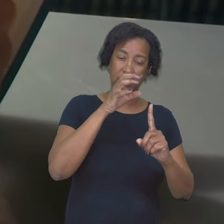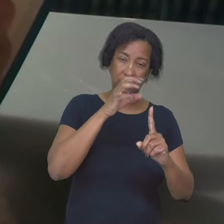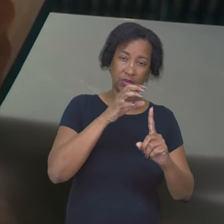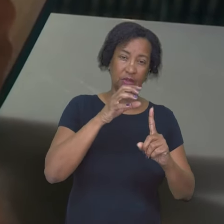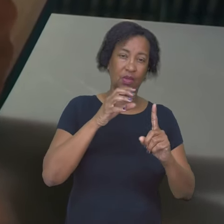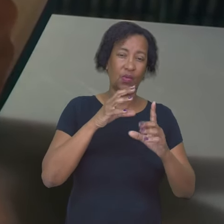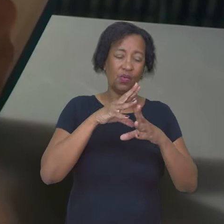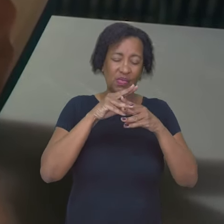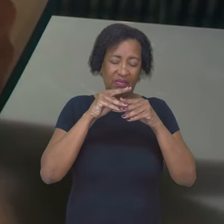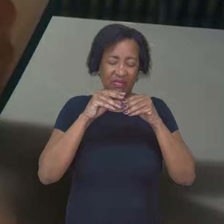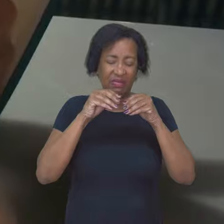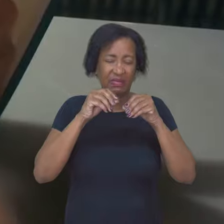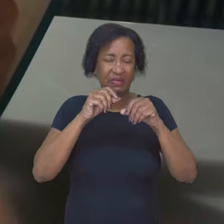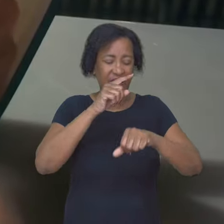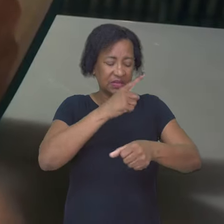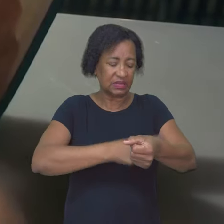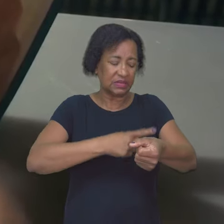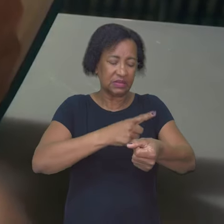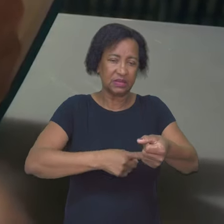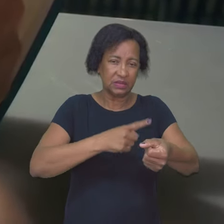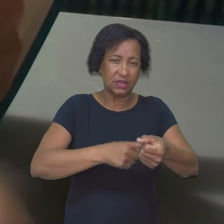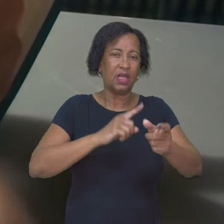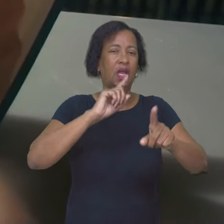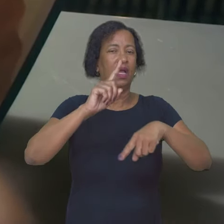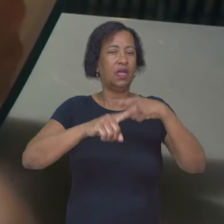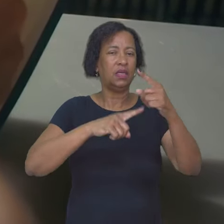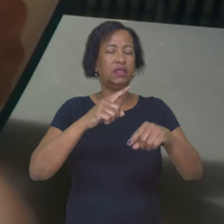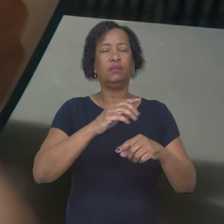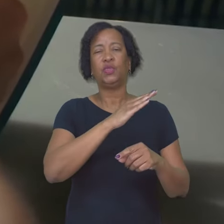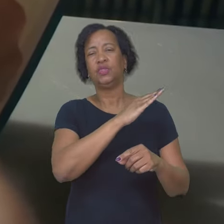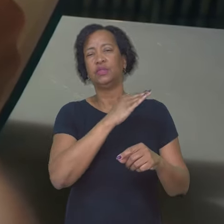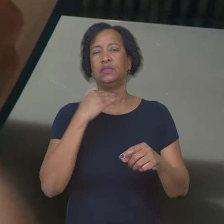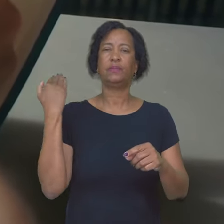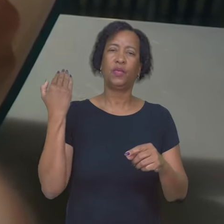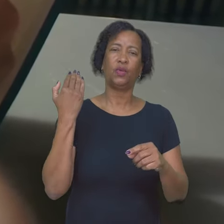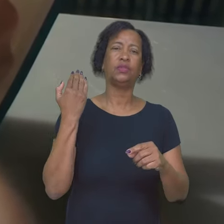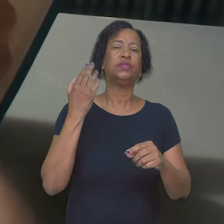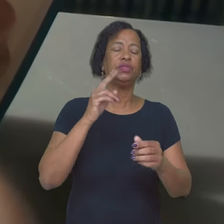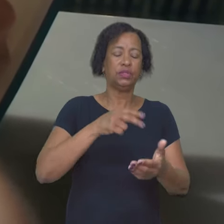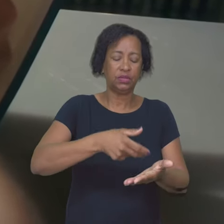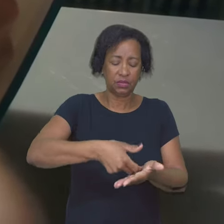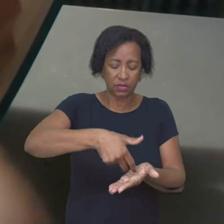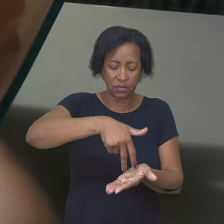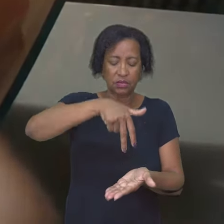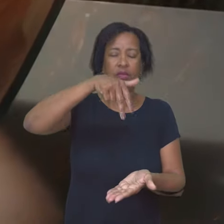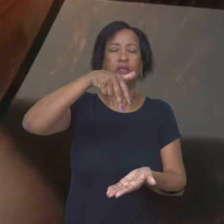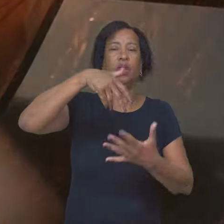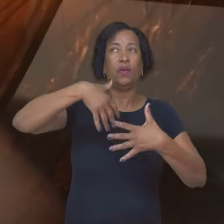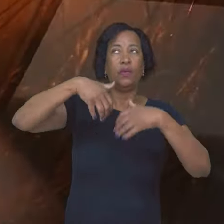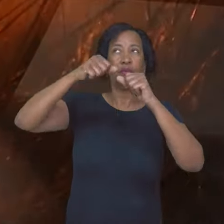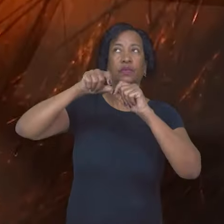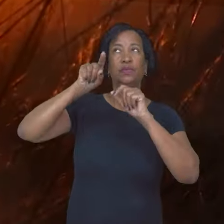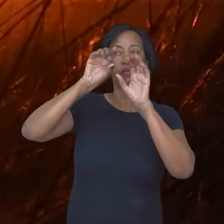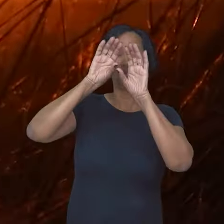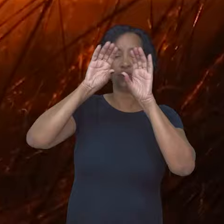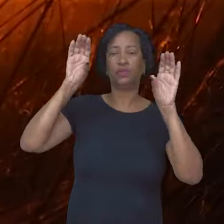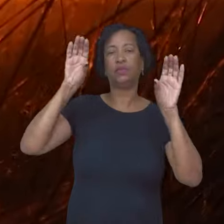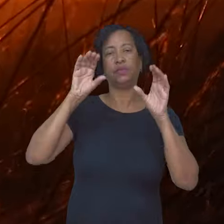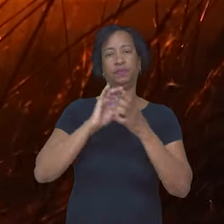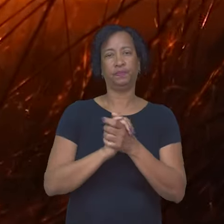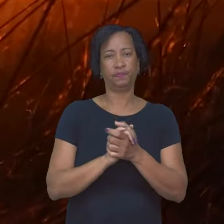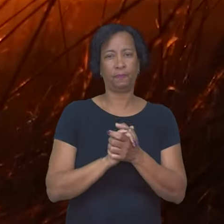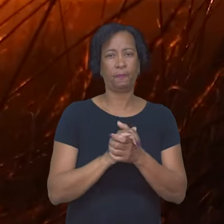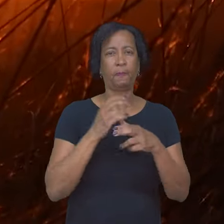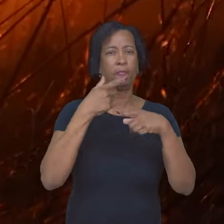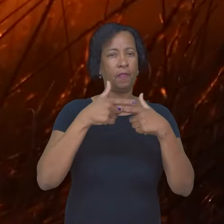transfiguração e principalmente a sua morte ressurreição e ascensão consideramos que dessas crises na